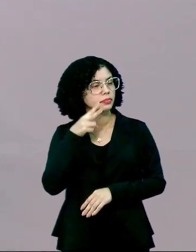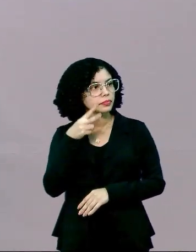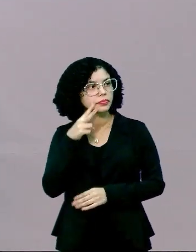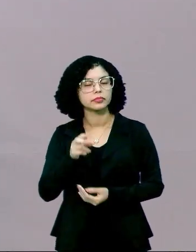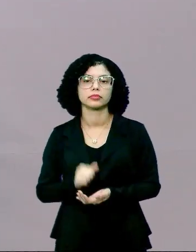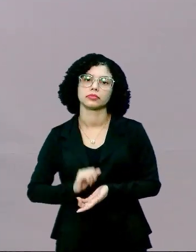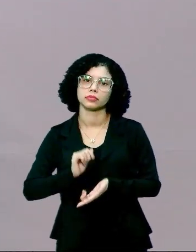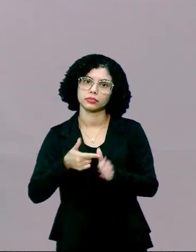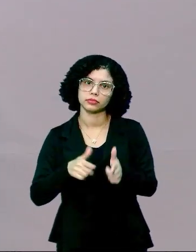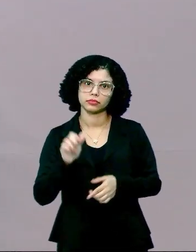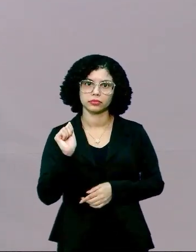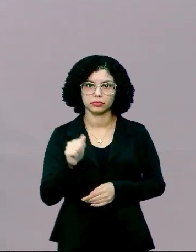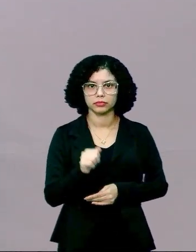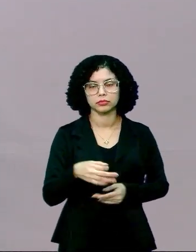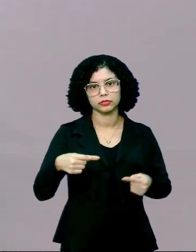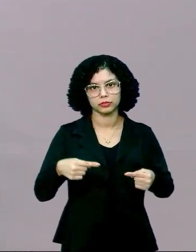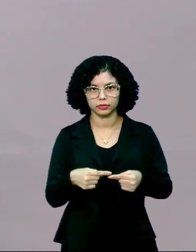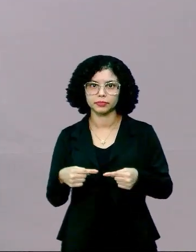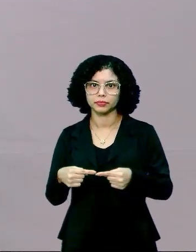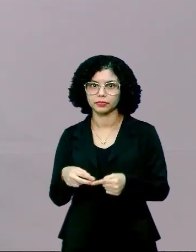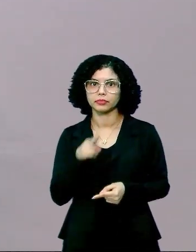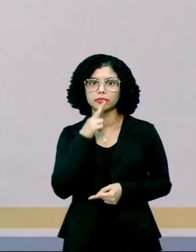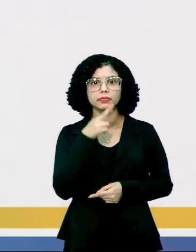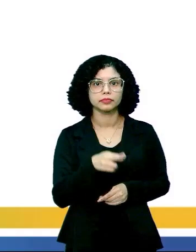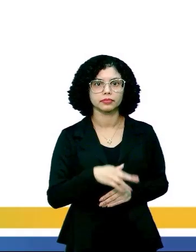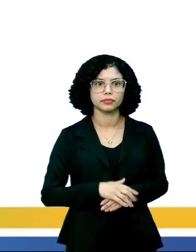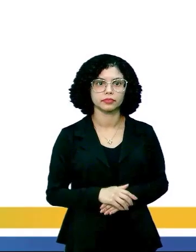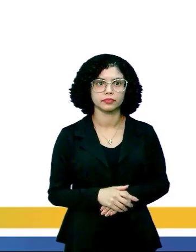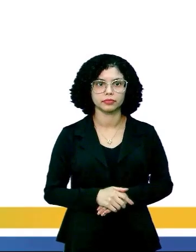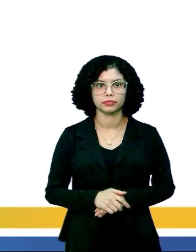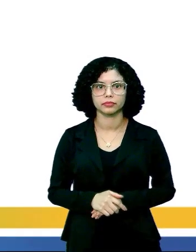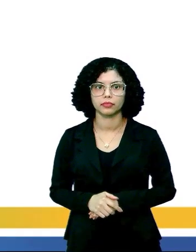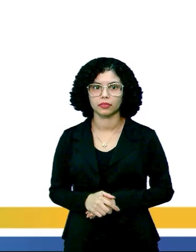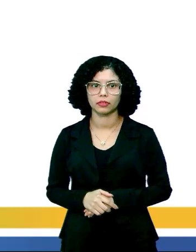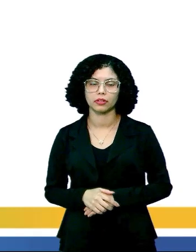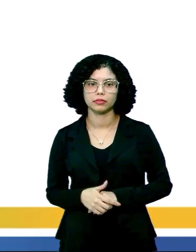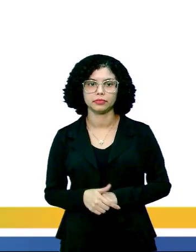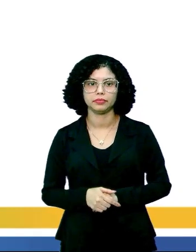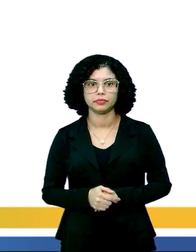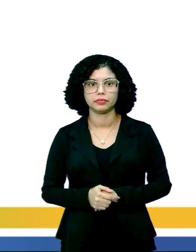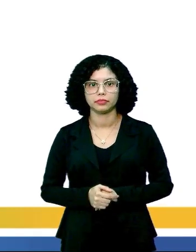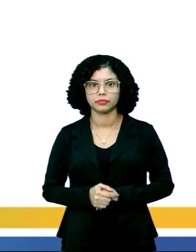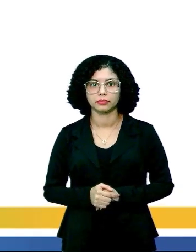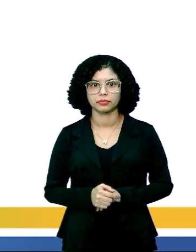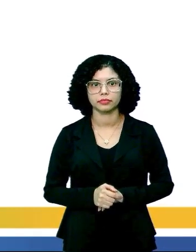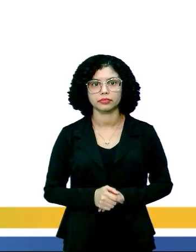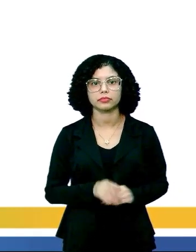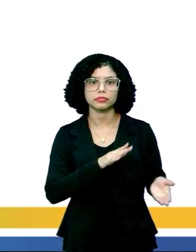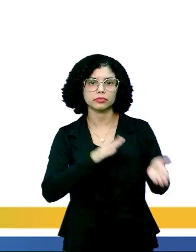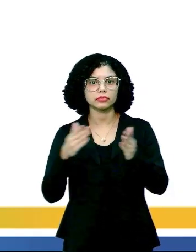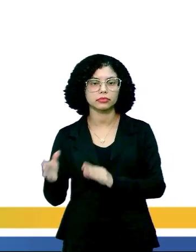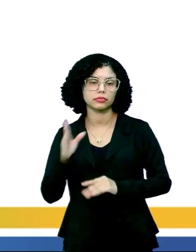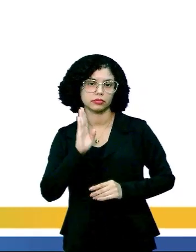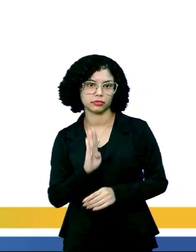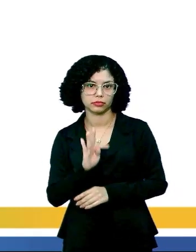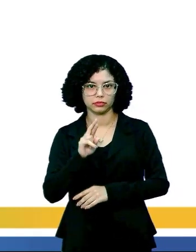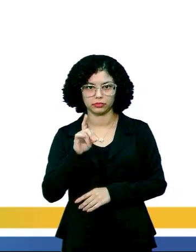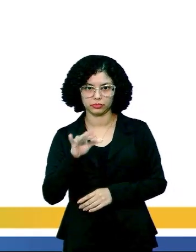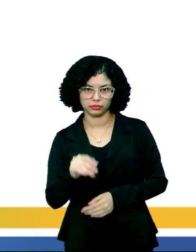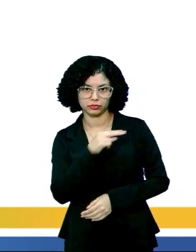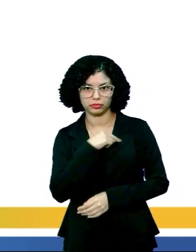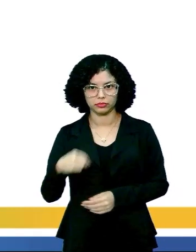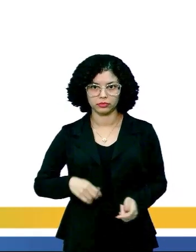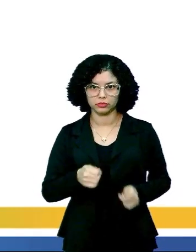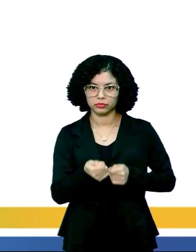que a letra A, sim, está de acordo com a questão. Vamos à letra B. É parte da